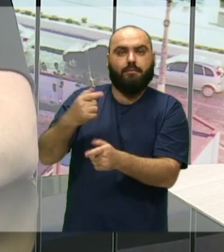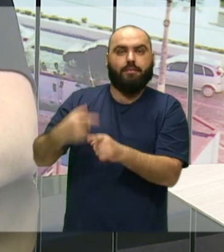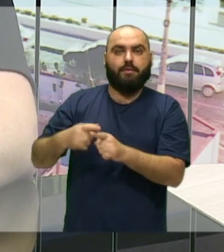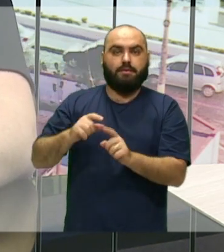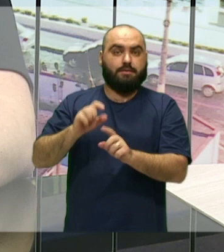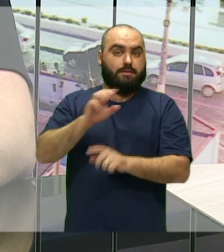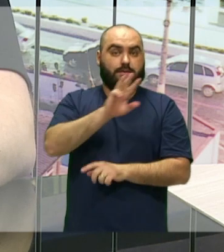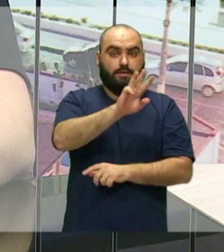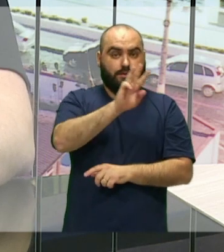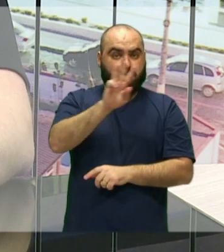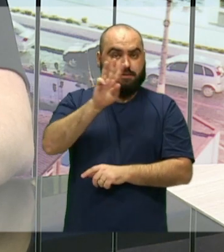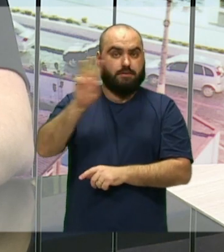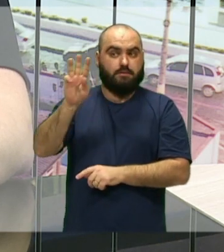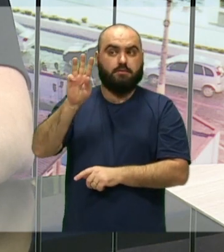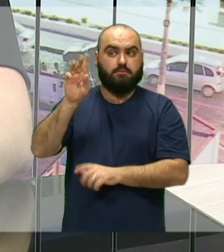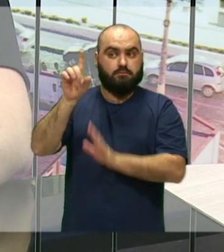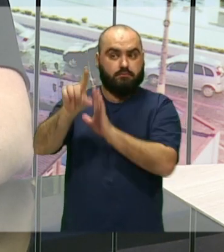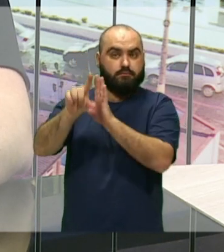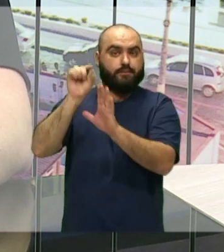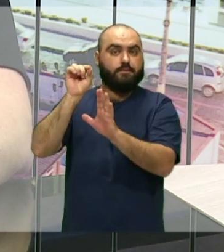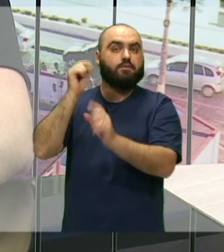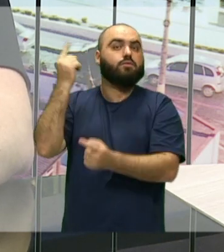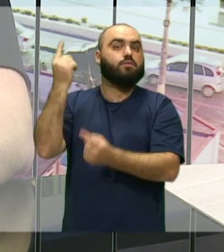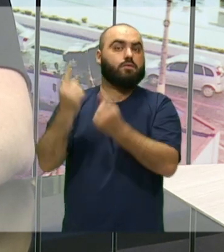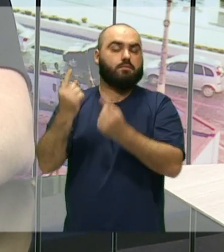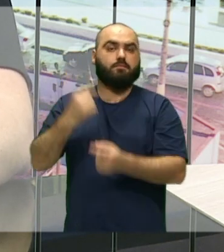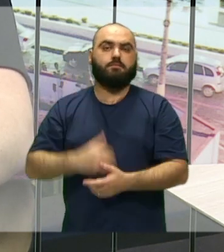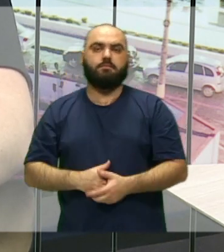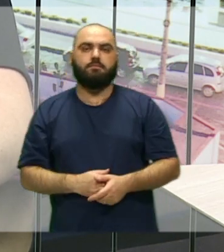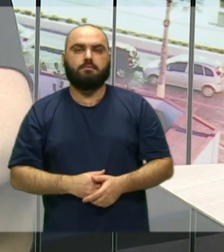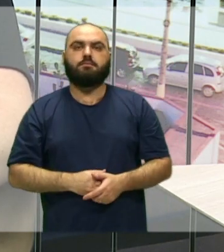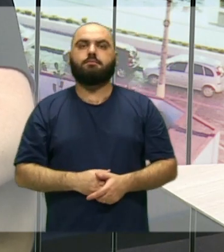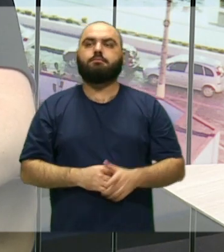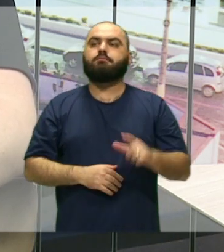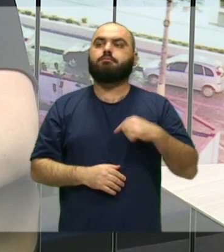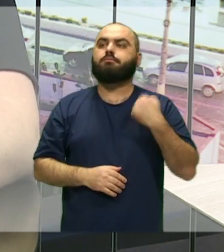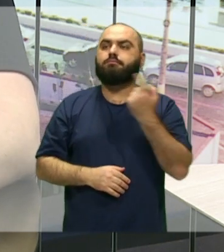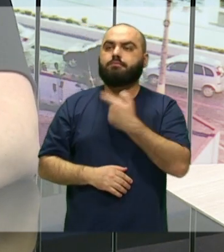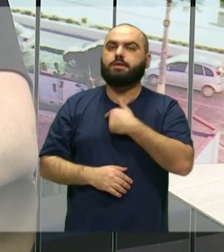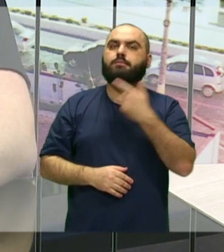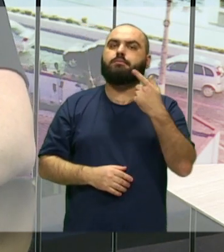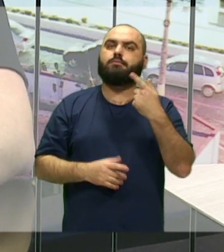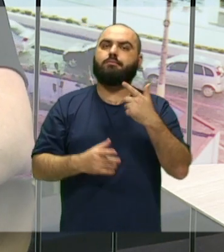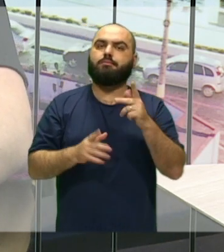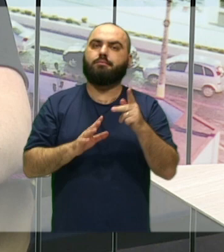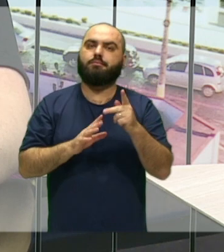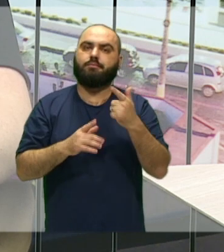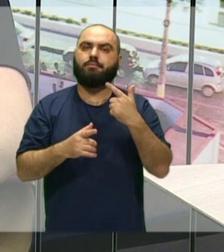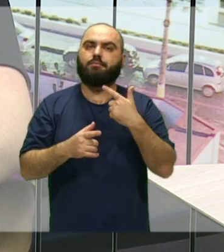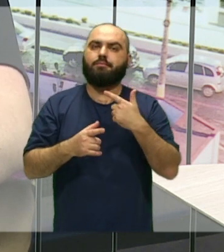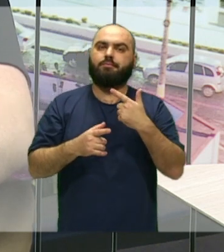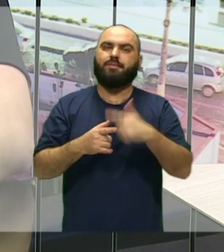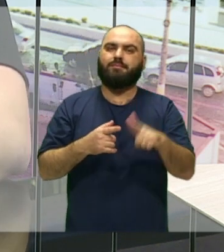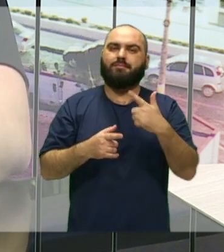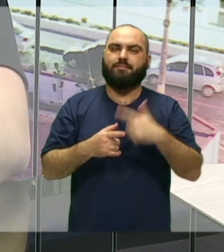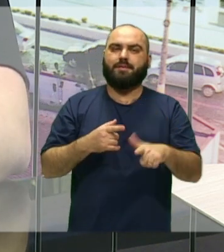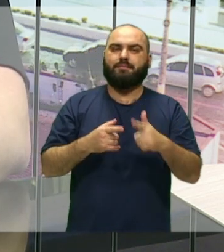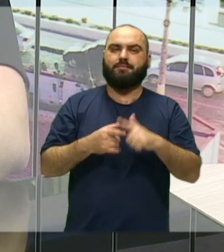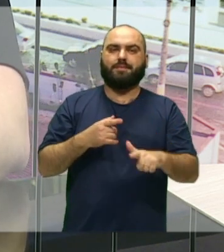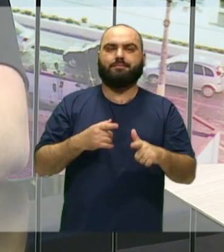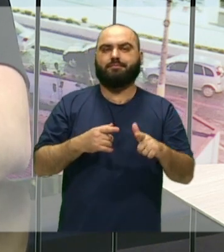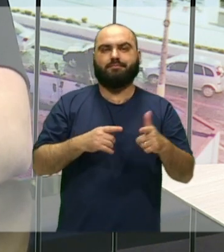vai escrever e seleciona qual é eh a gente tinha muito problema de assinalar em todas as metas de todos os objetivos